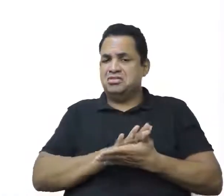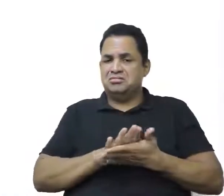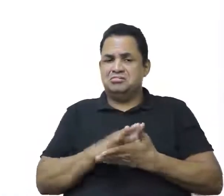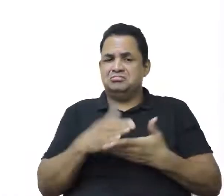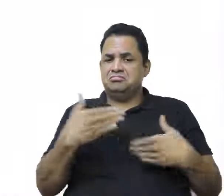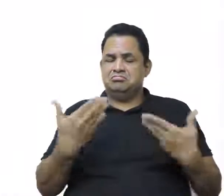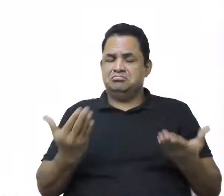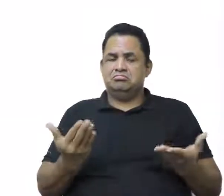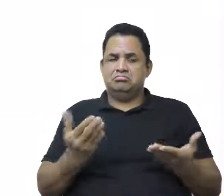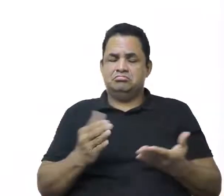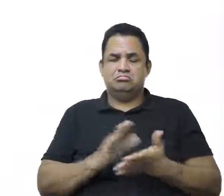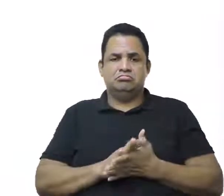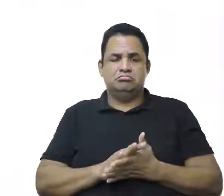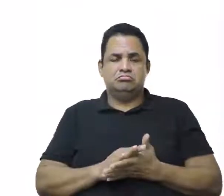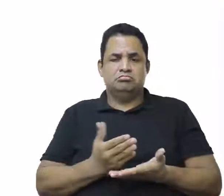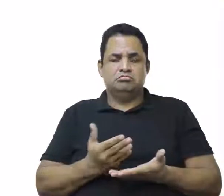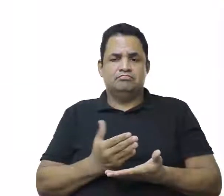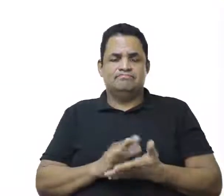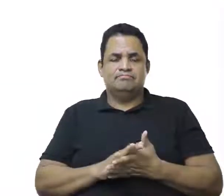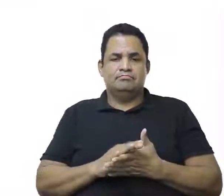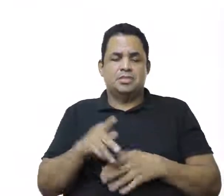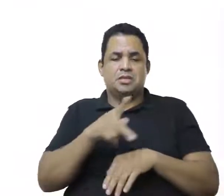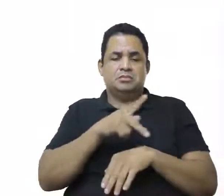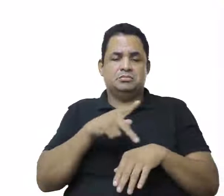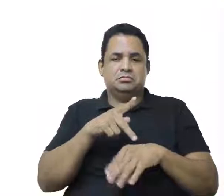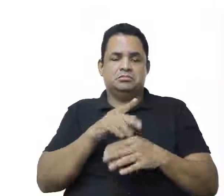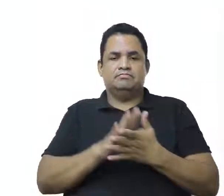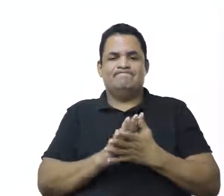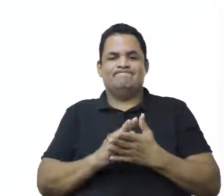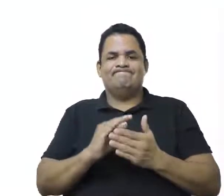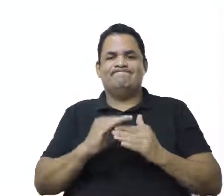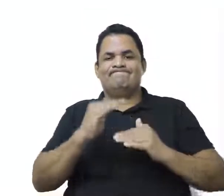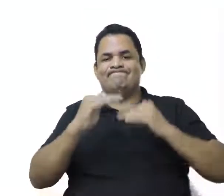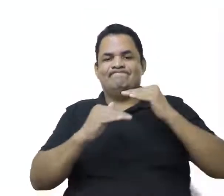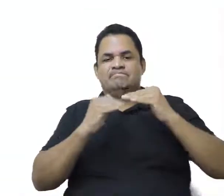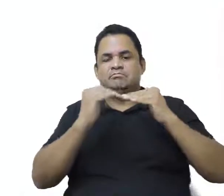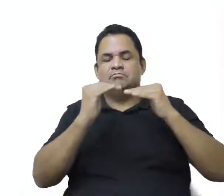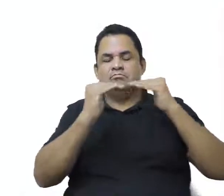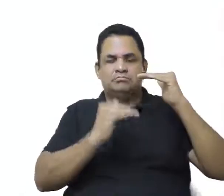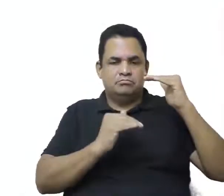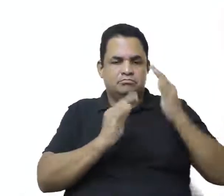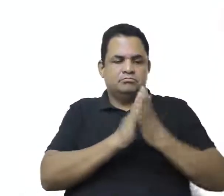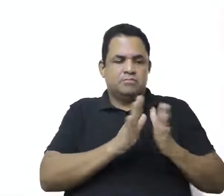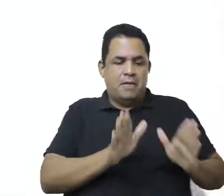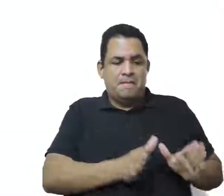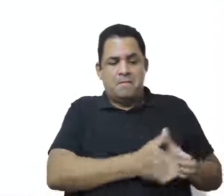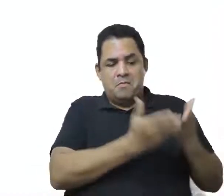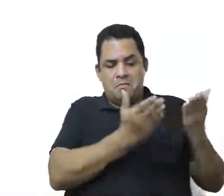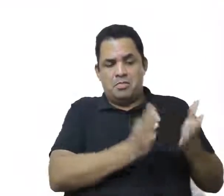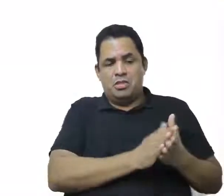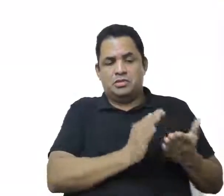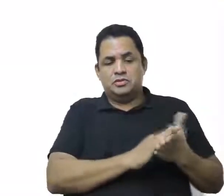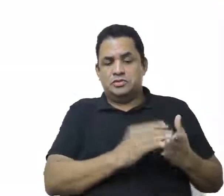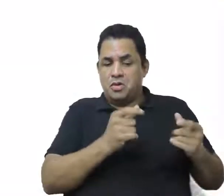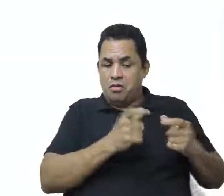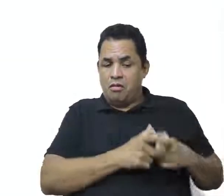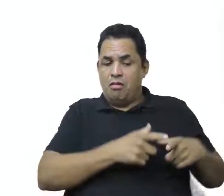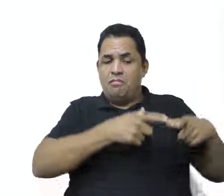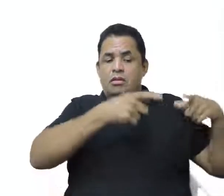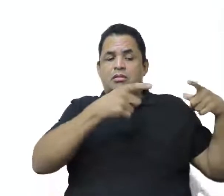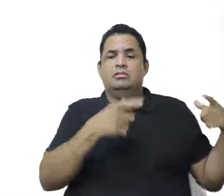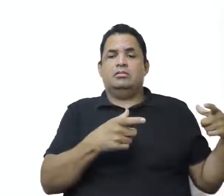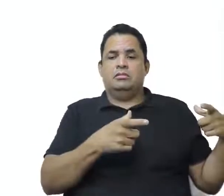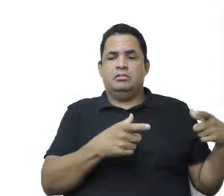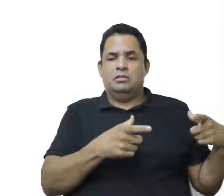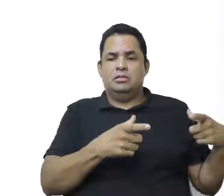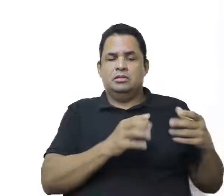é interessante para quem não tem condições, para os países subdesenvolvidos, para os países pobres. Na verdade, isso só acentuou mais,